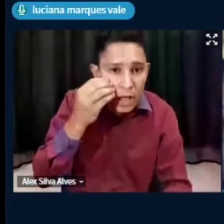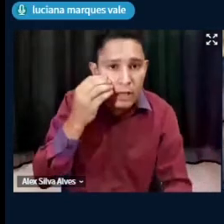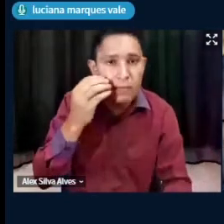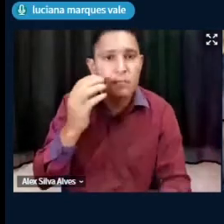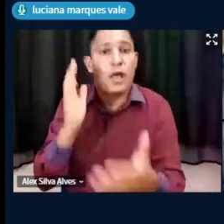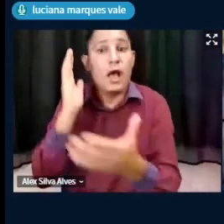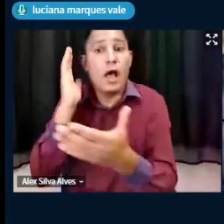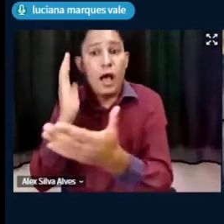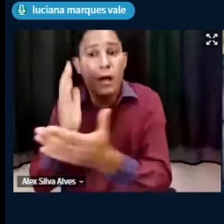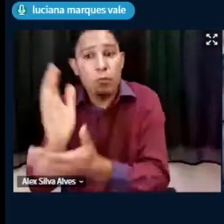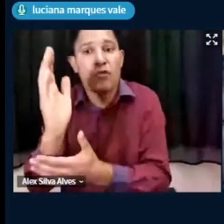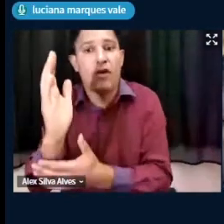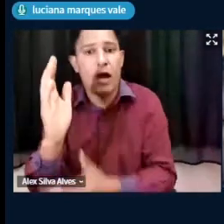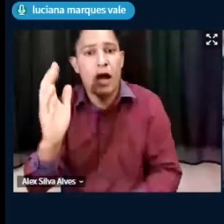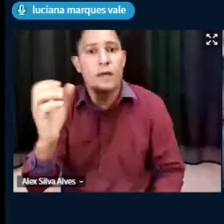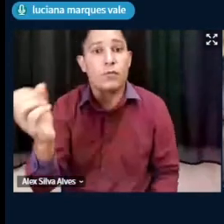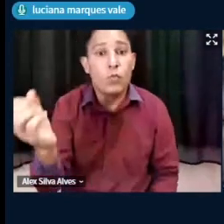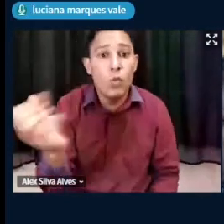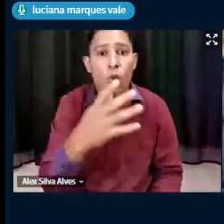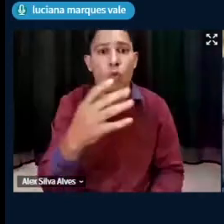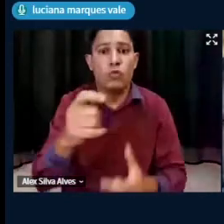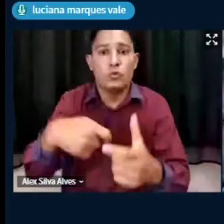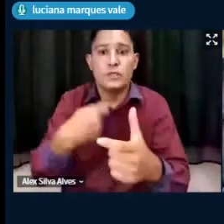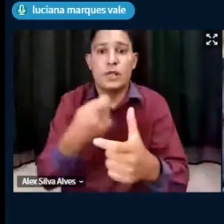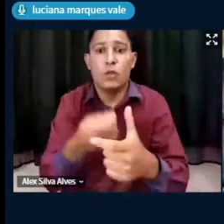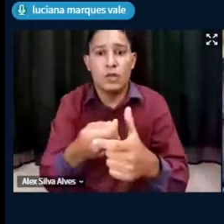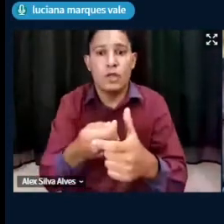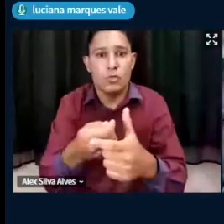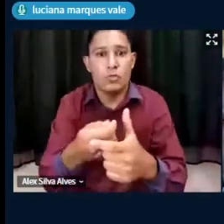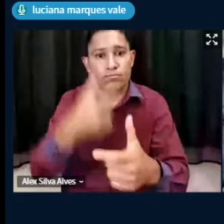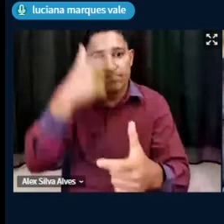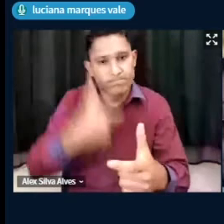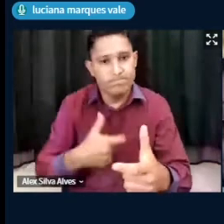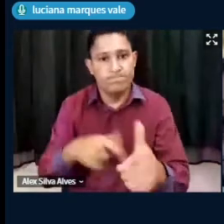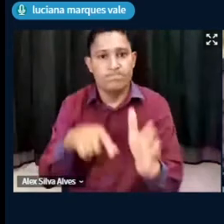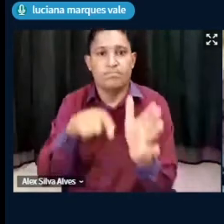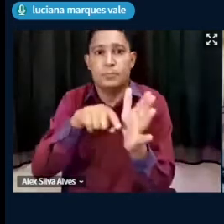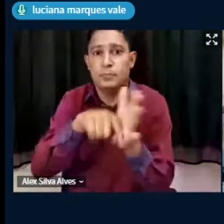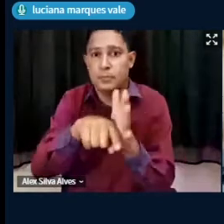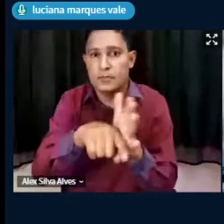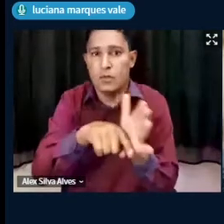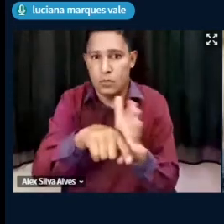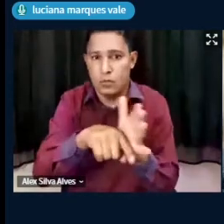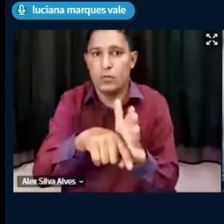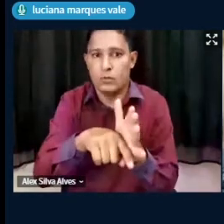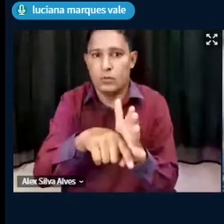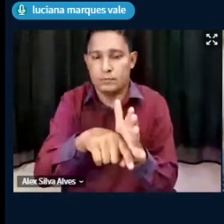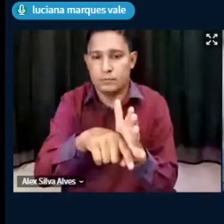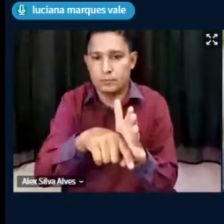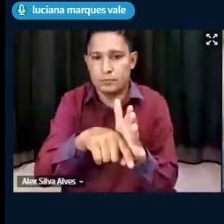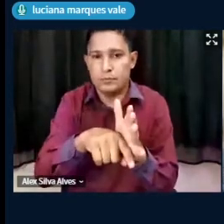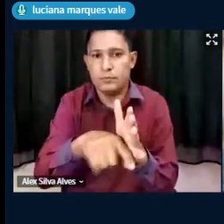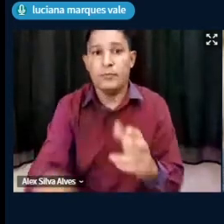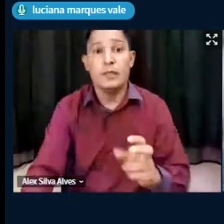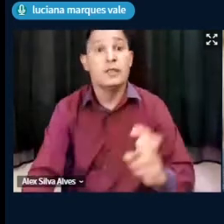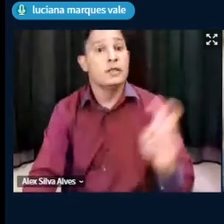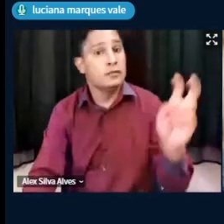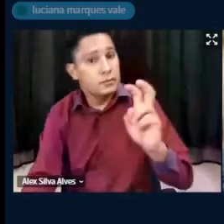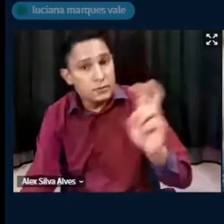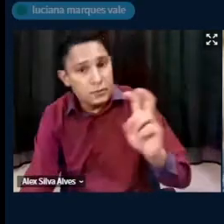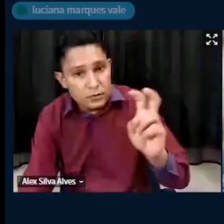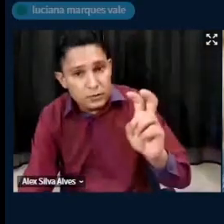Quarto objetivo, testar e aprovar os novos sinais-termos propostos pelo pesquisador.